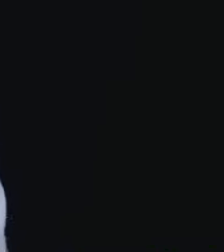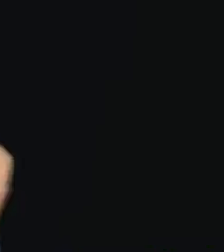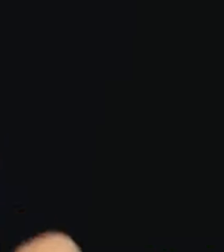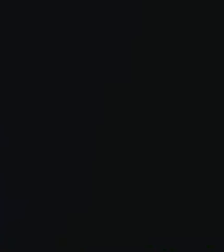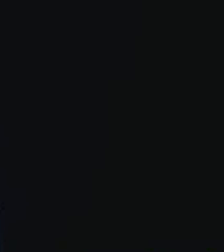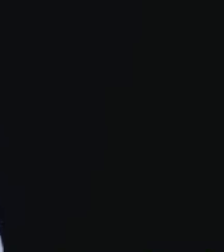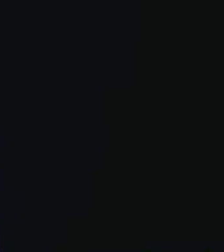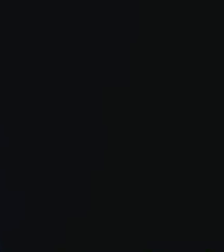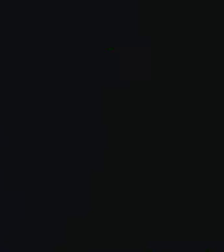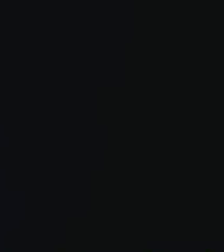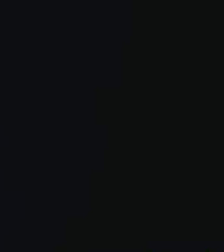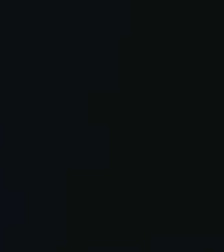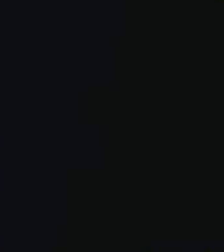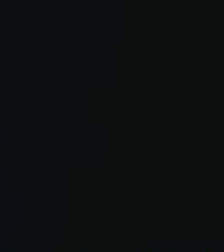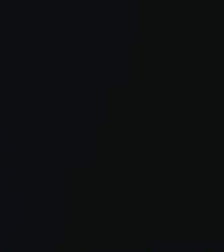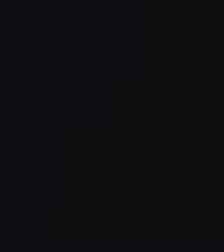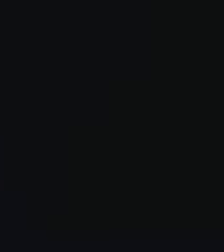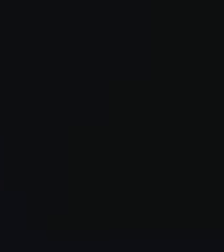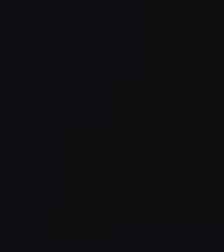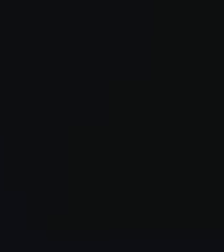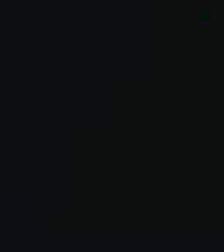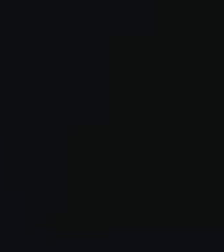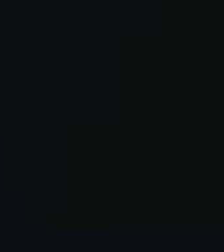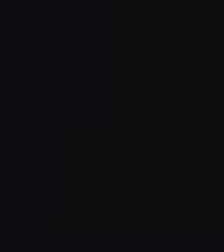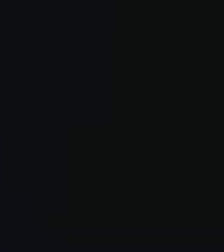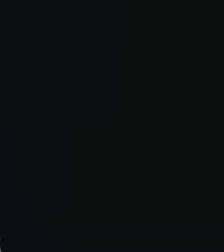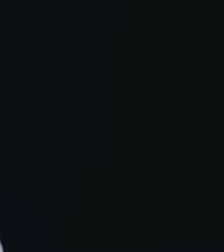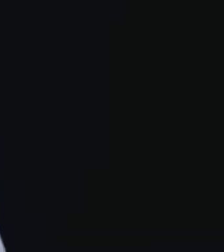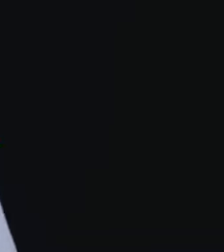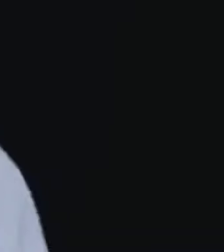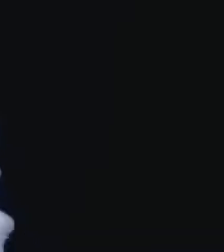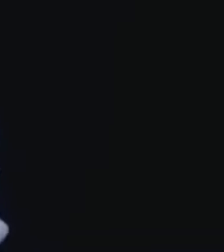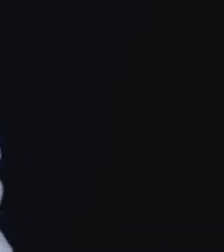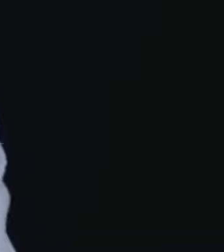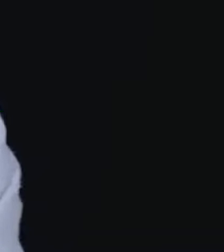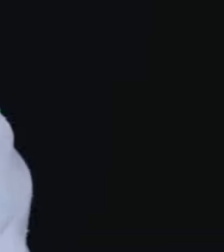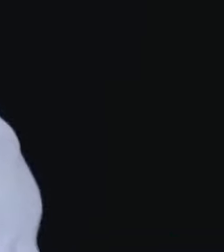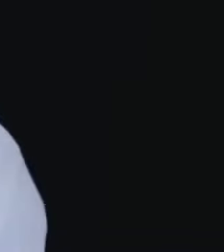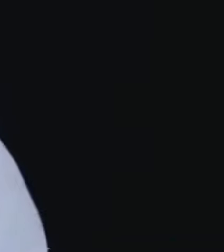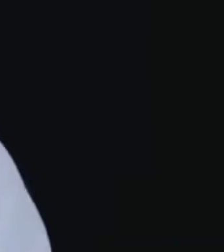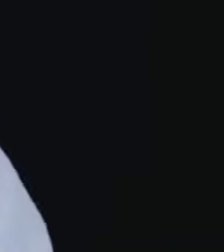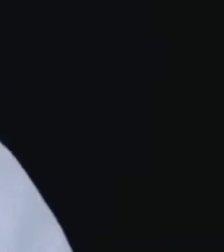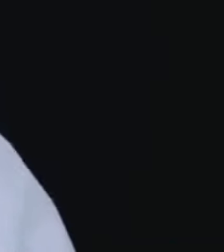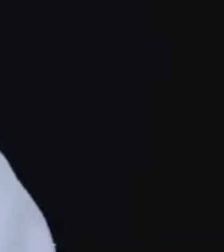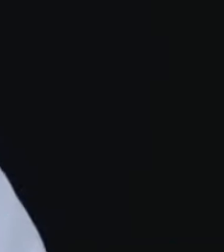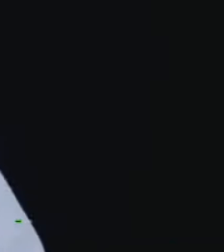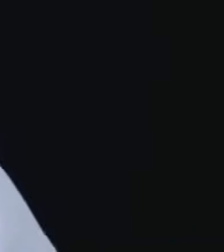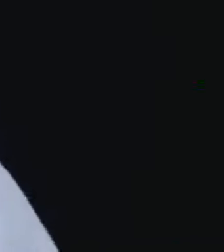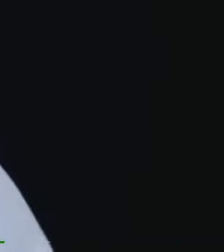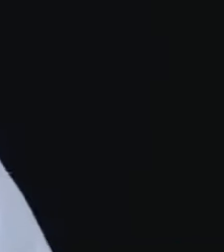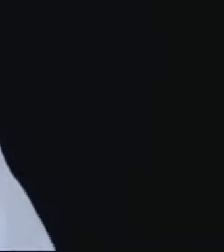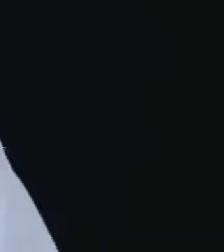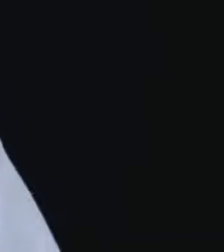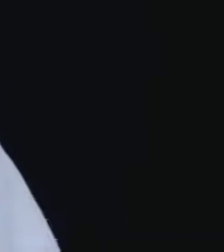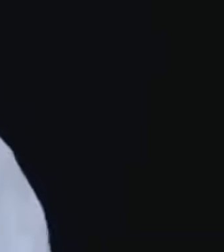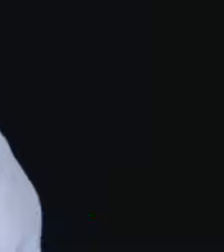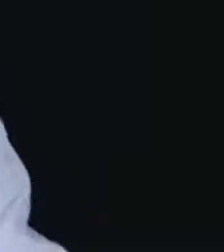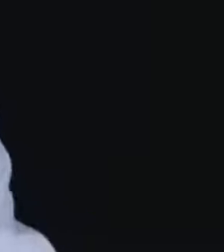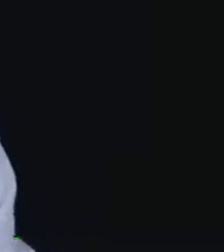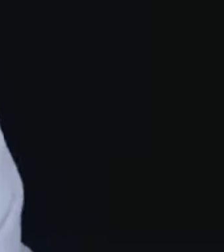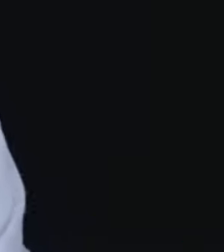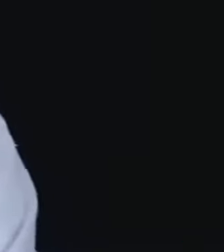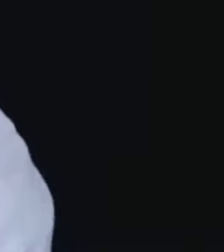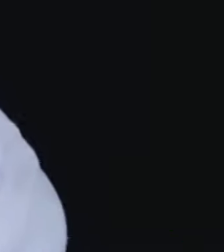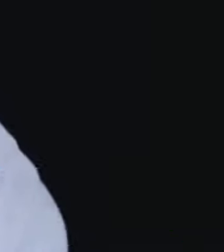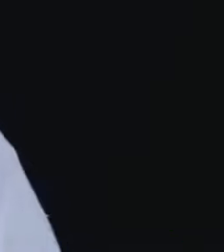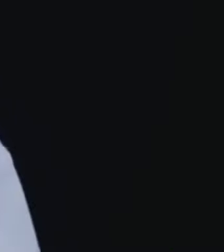o que deveria ser a principal corte de justiça do país, de defesa da Constituição, da ordem democrática e